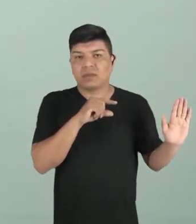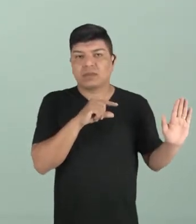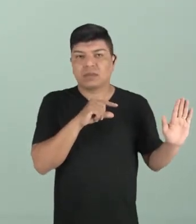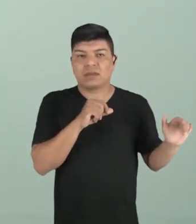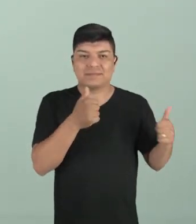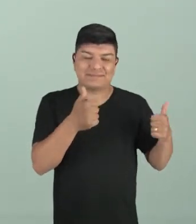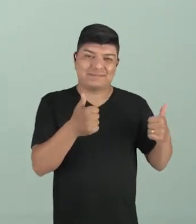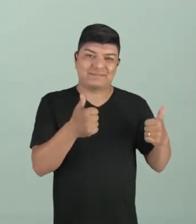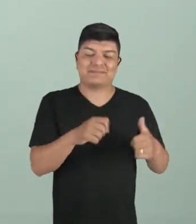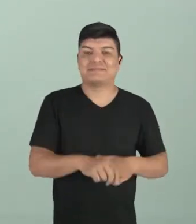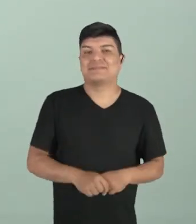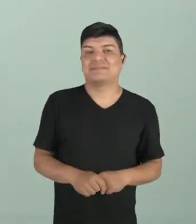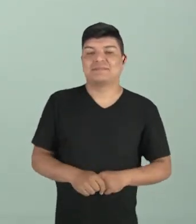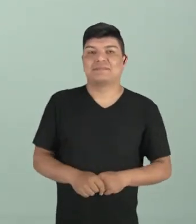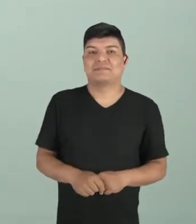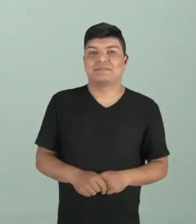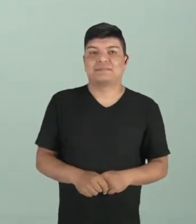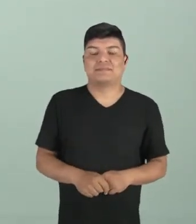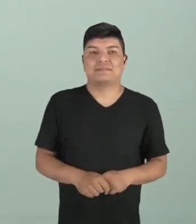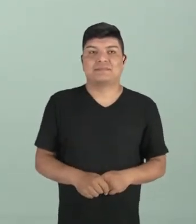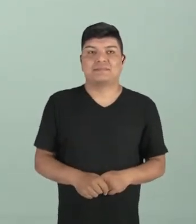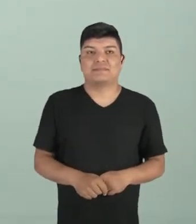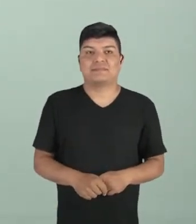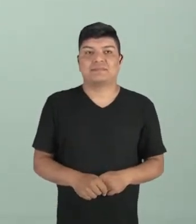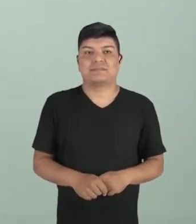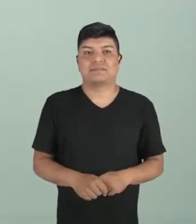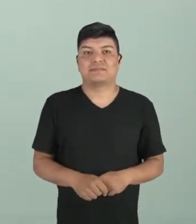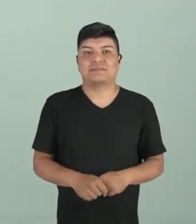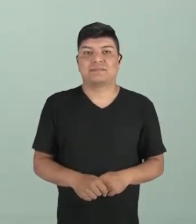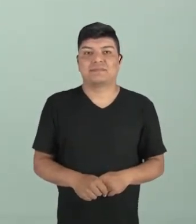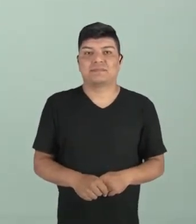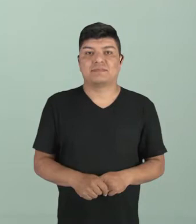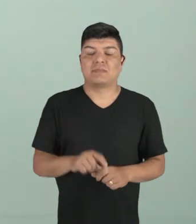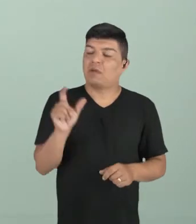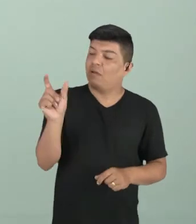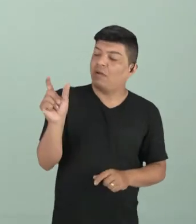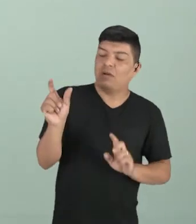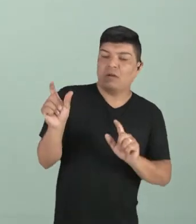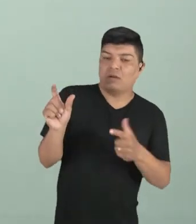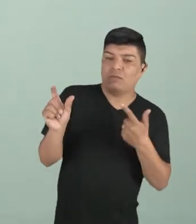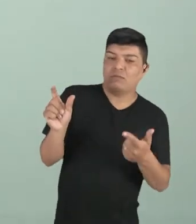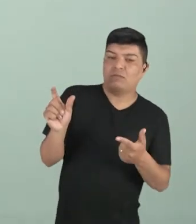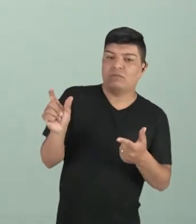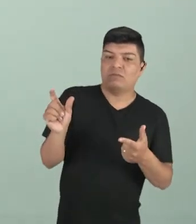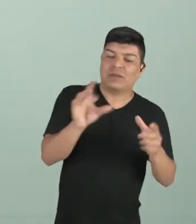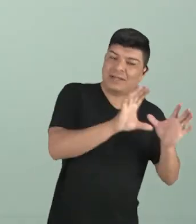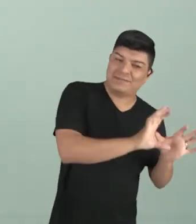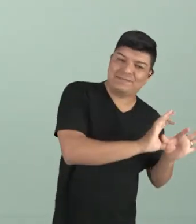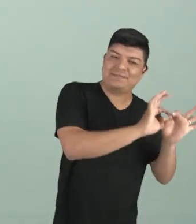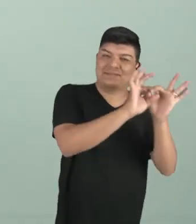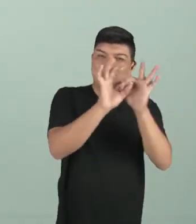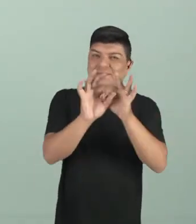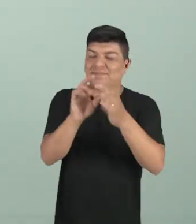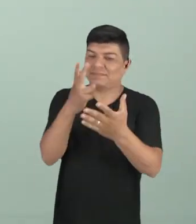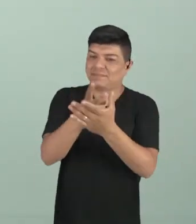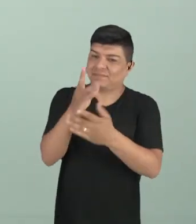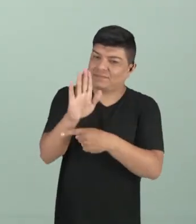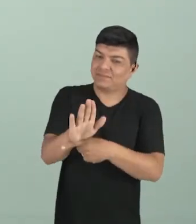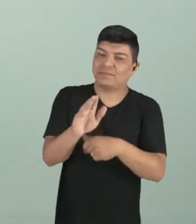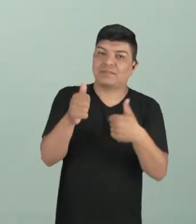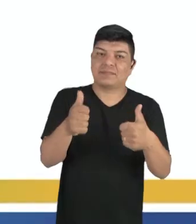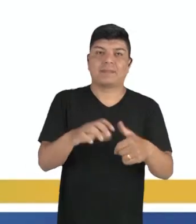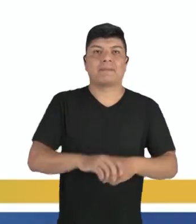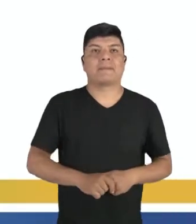essa mãozinha aí, tá? E claro que, né, em uma palavra ou outra, dentro de um contexto, o professor vai estar sempre ajudando ali,